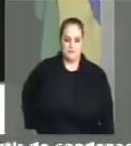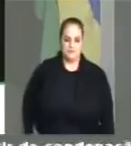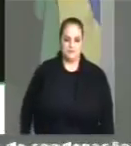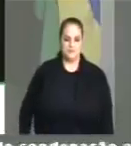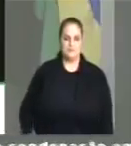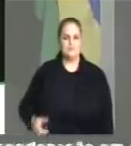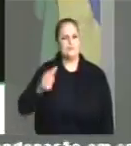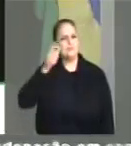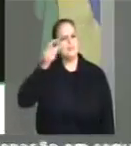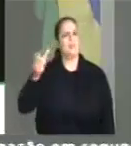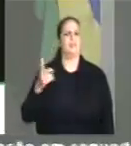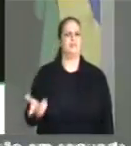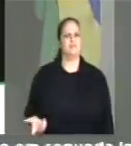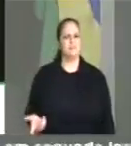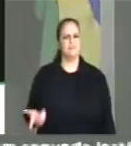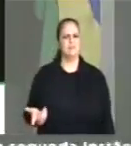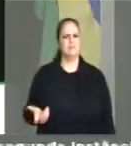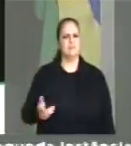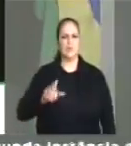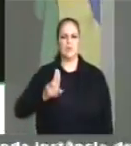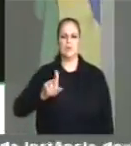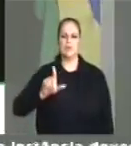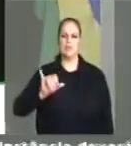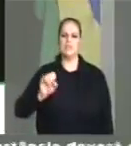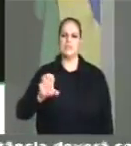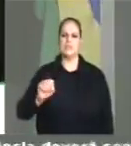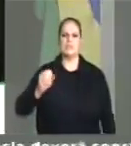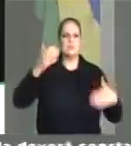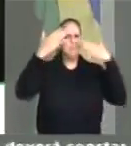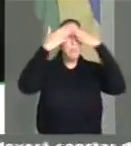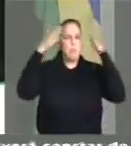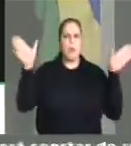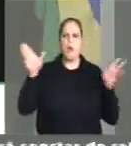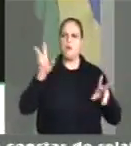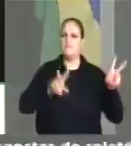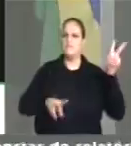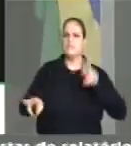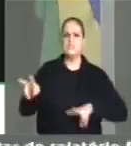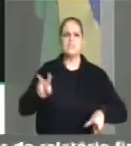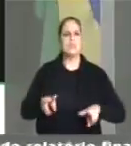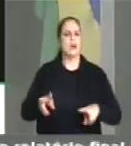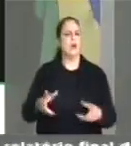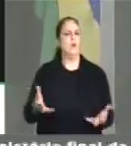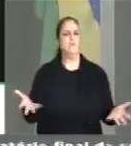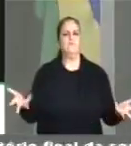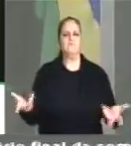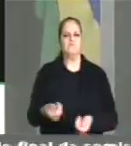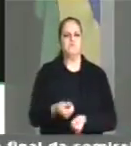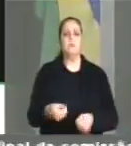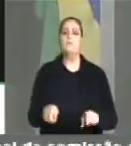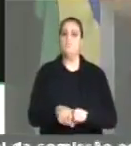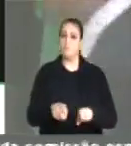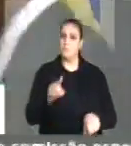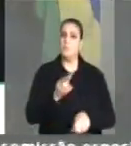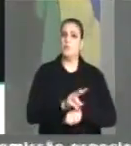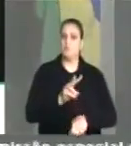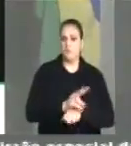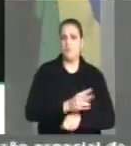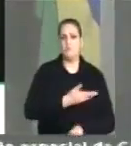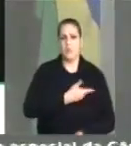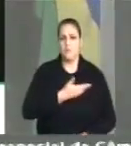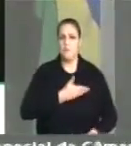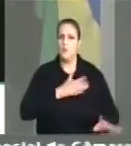do plenário ali daquela cadeira. E tinha o cuidado de preservar os amigos. Quantas e quantas